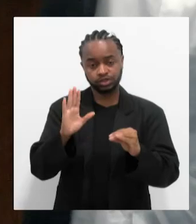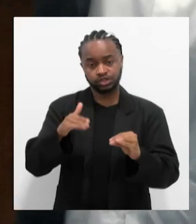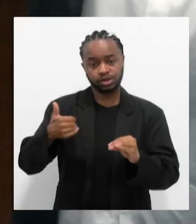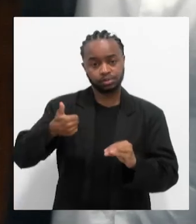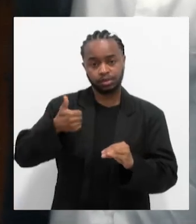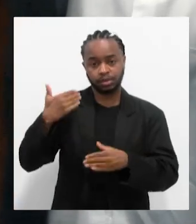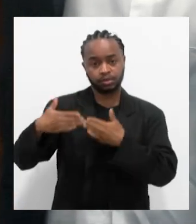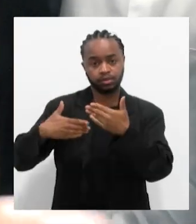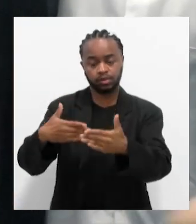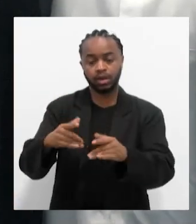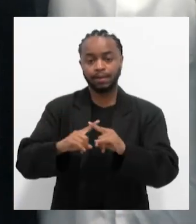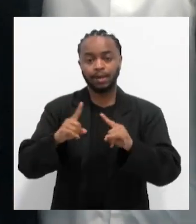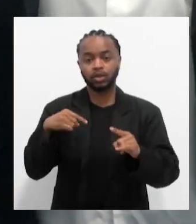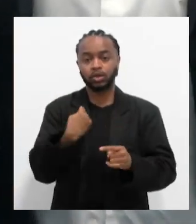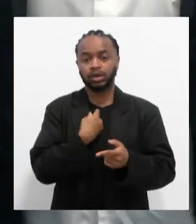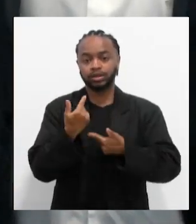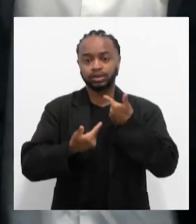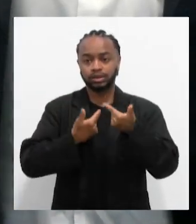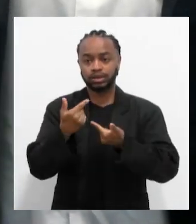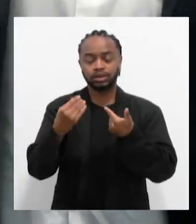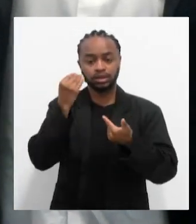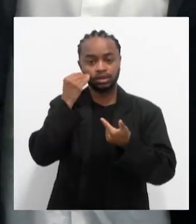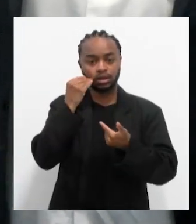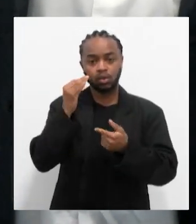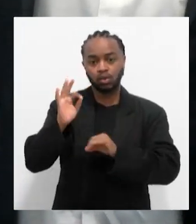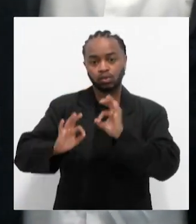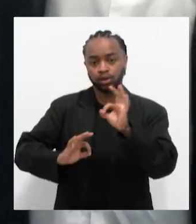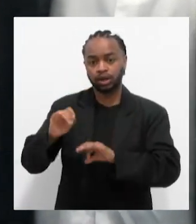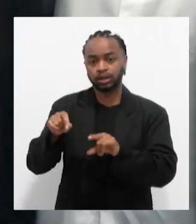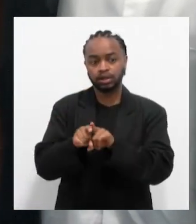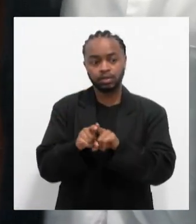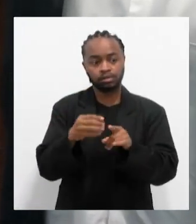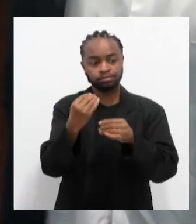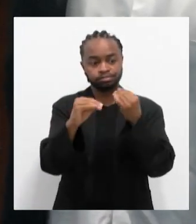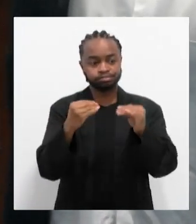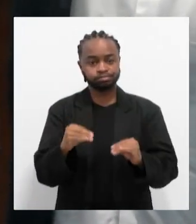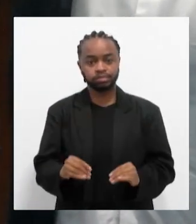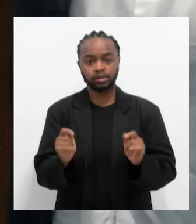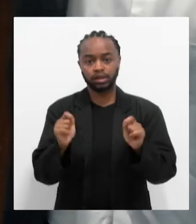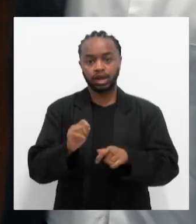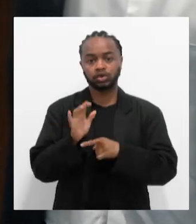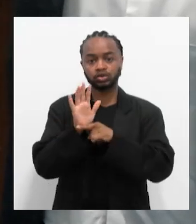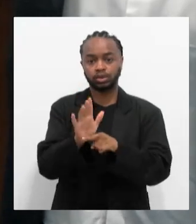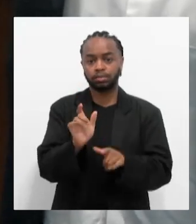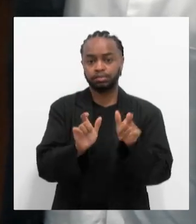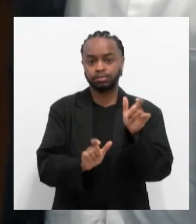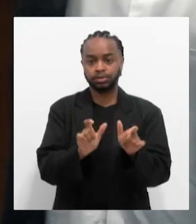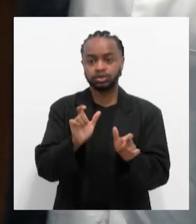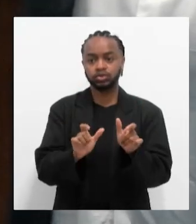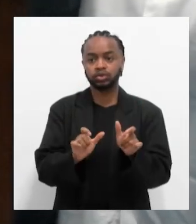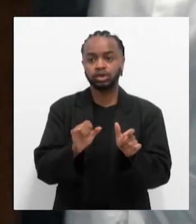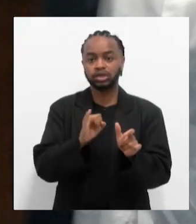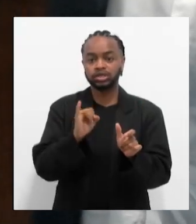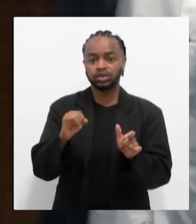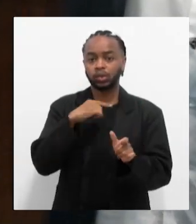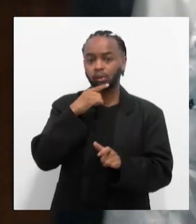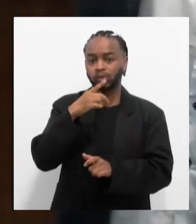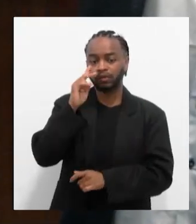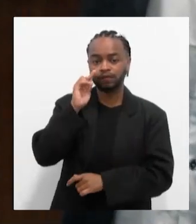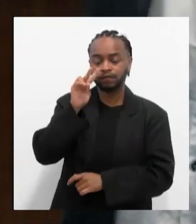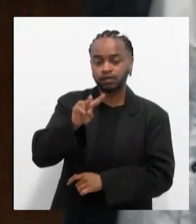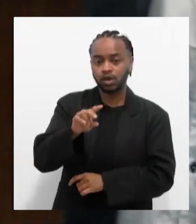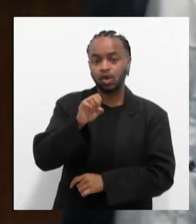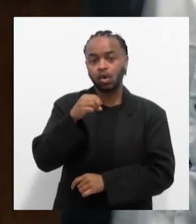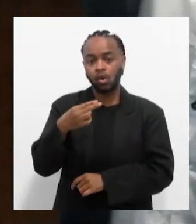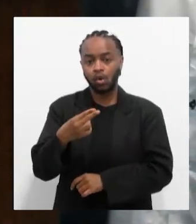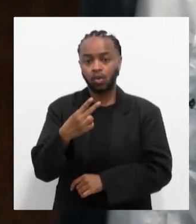vai trabalhar para que tenha Totter também para beneficiar as pessoas com problemas de baixa visão ou com